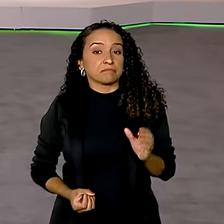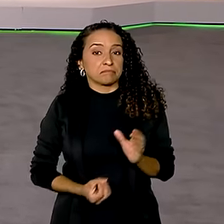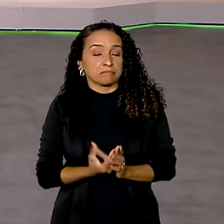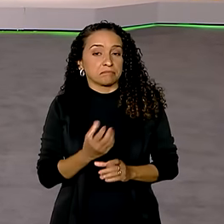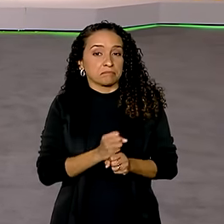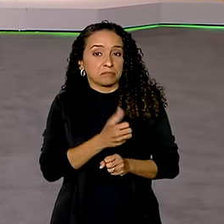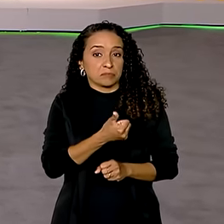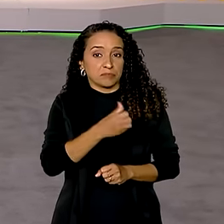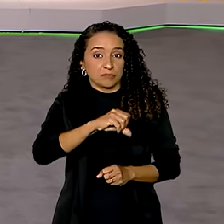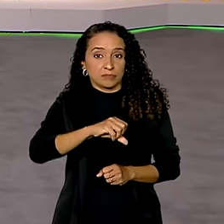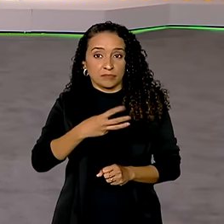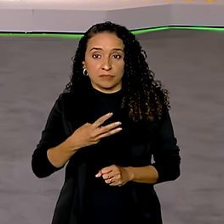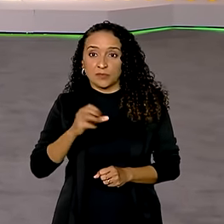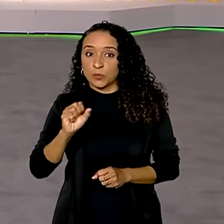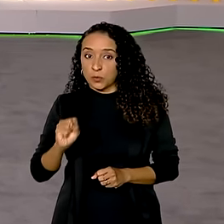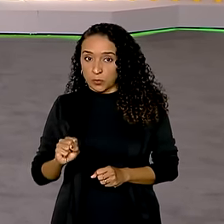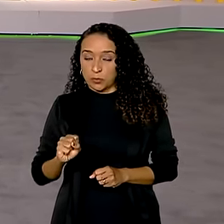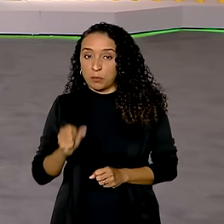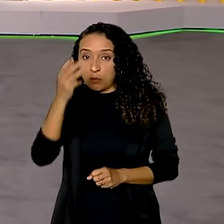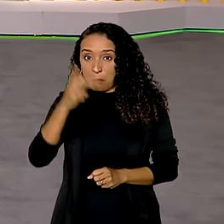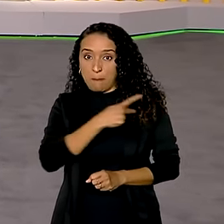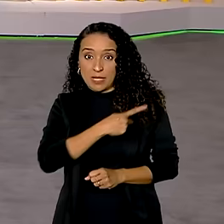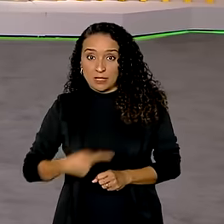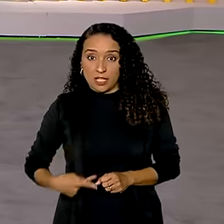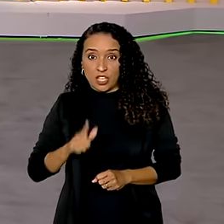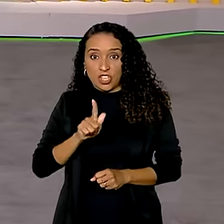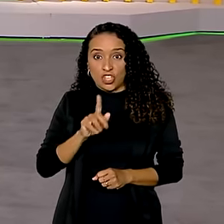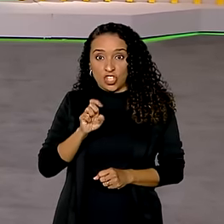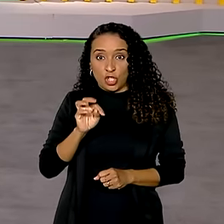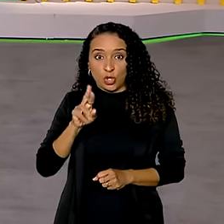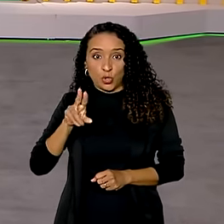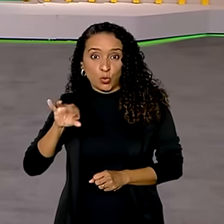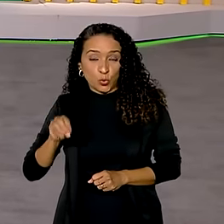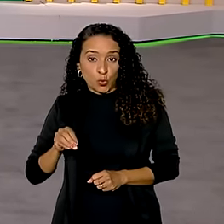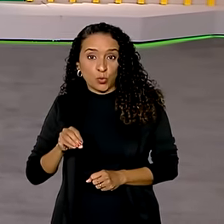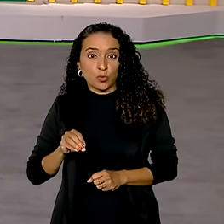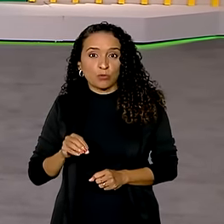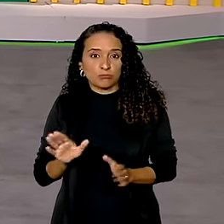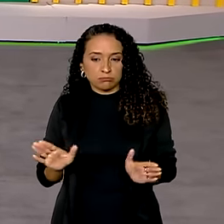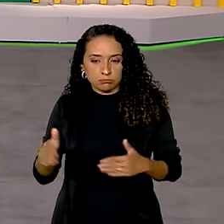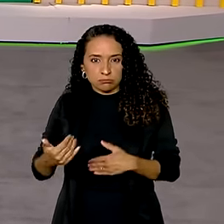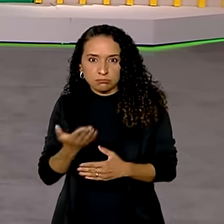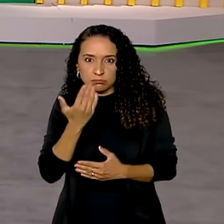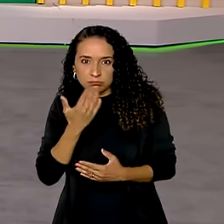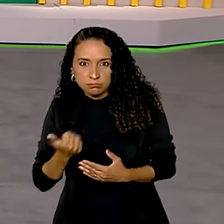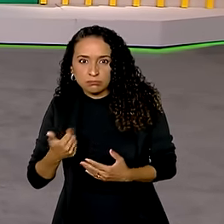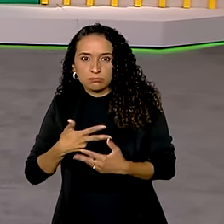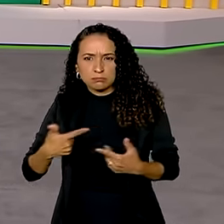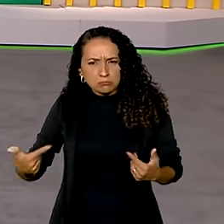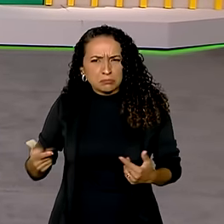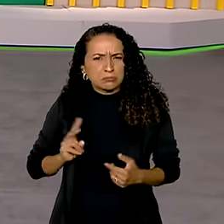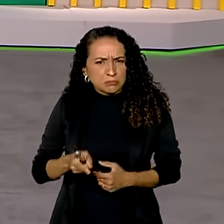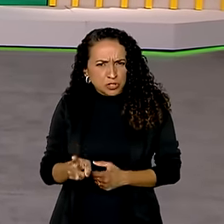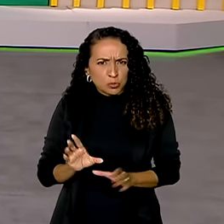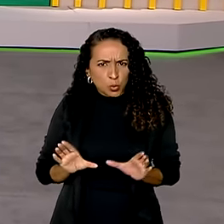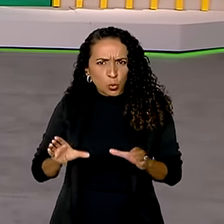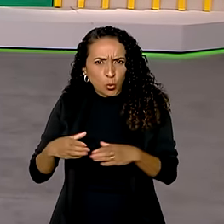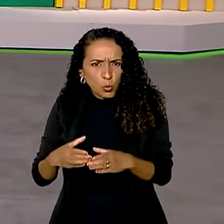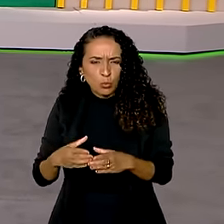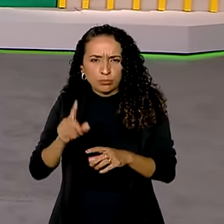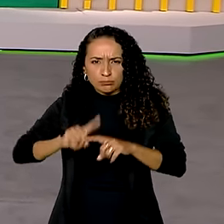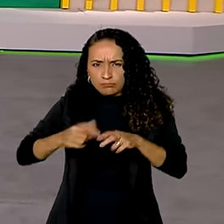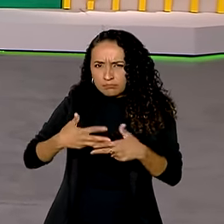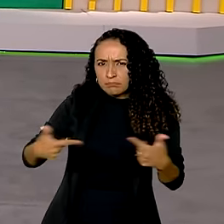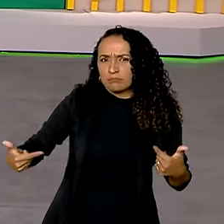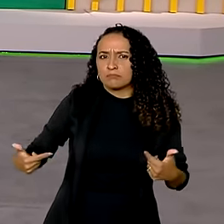Criada em 1938 pelo presidente Getúlio Vargas, a cesta básica sempre foi um conjunto de